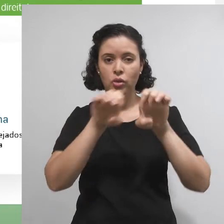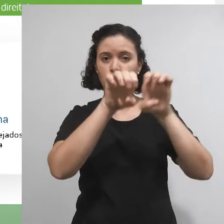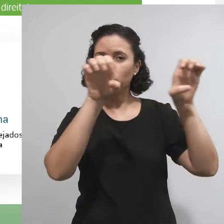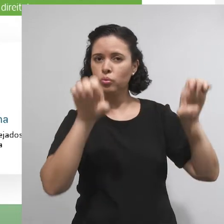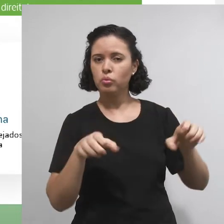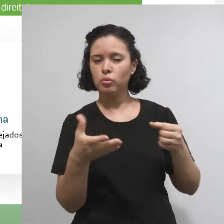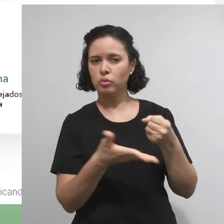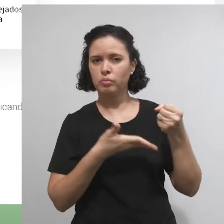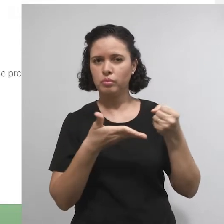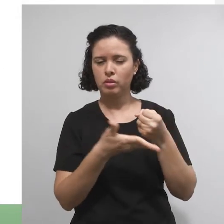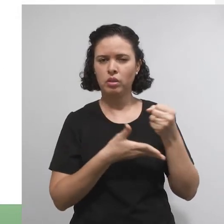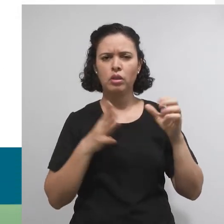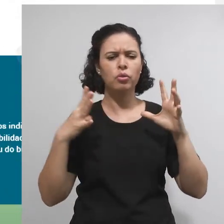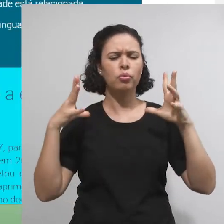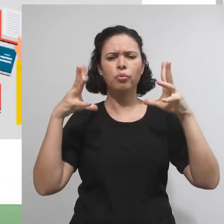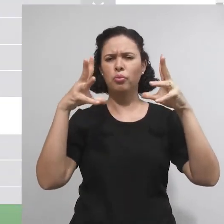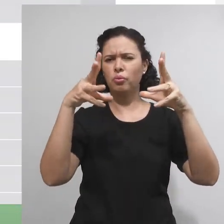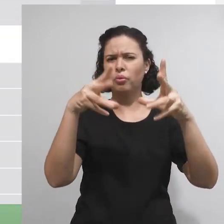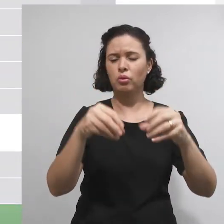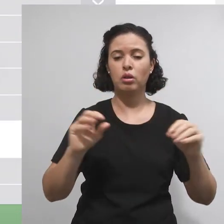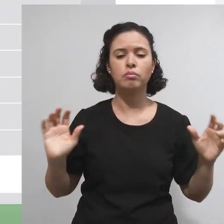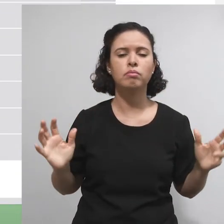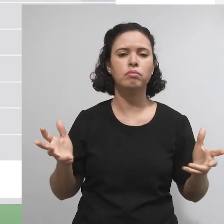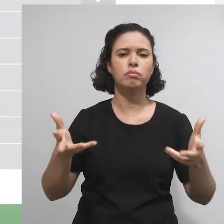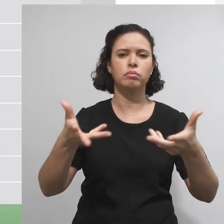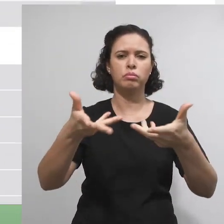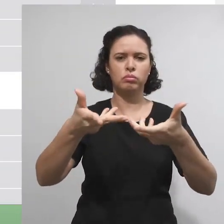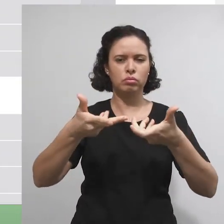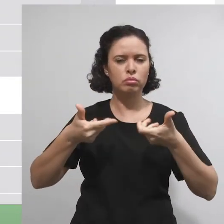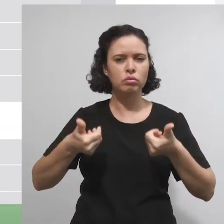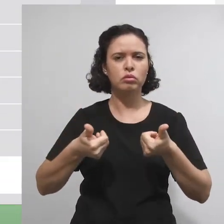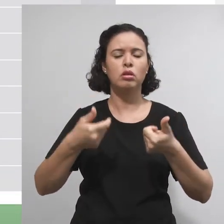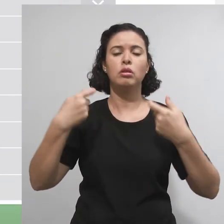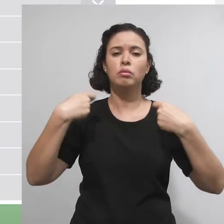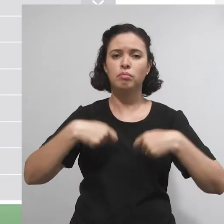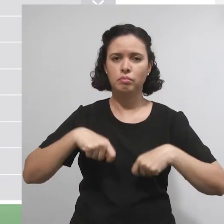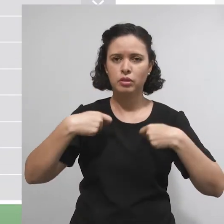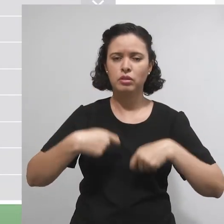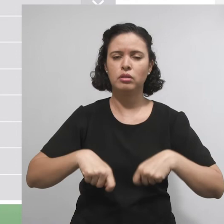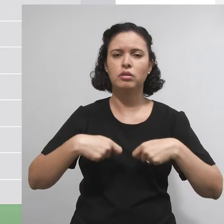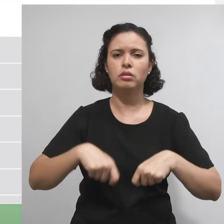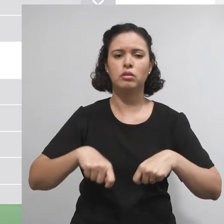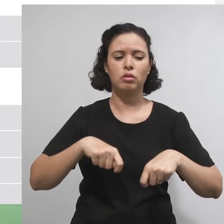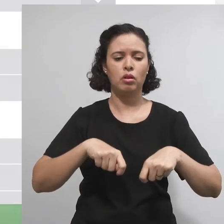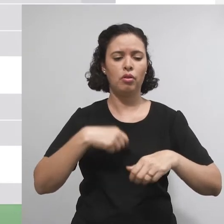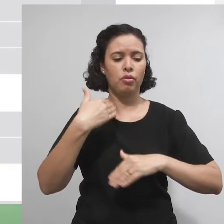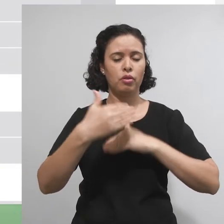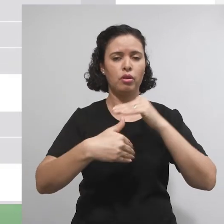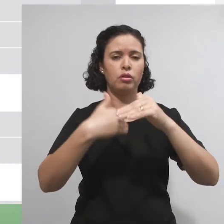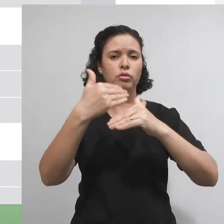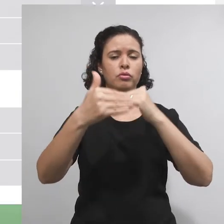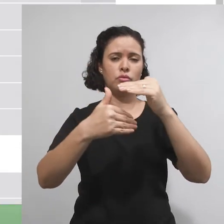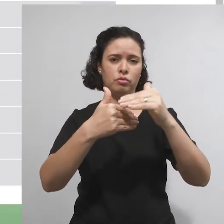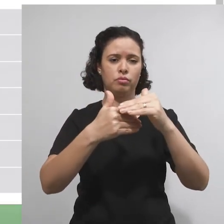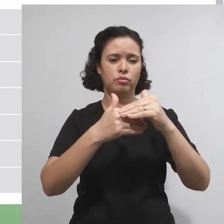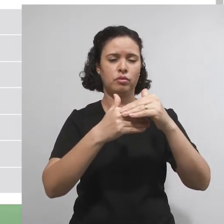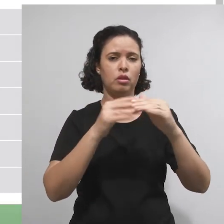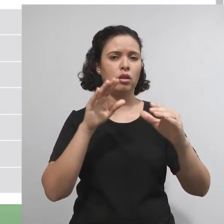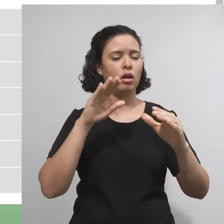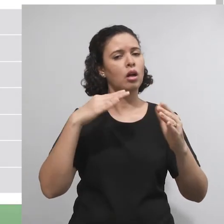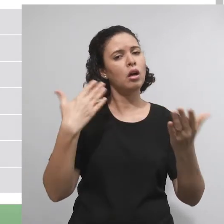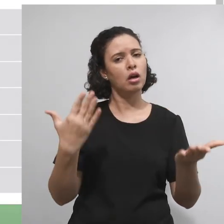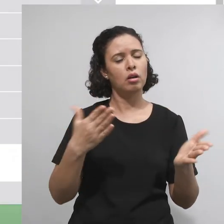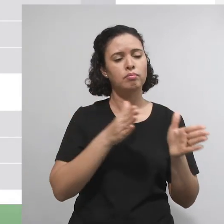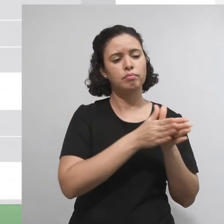aqui você tem todas as competências que devem ser desenvolvidas